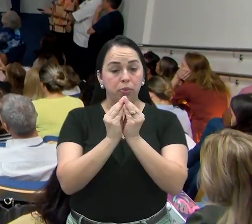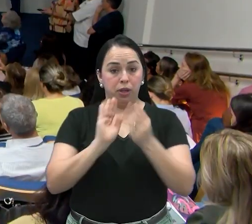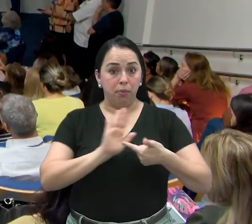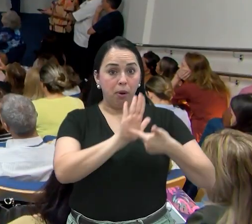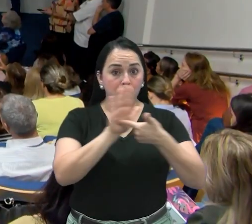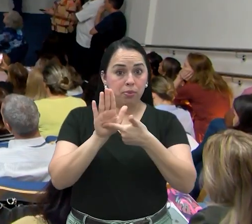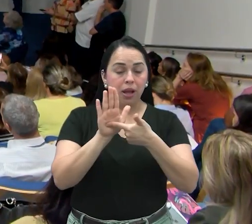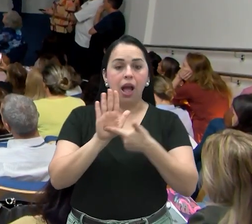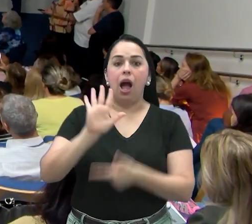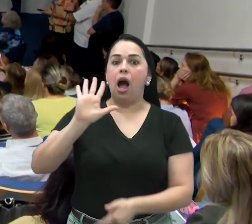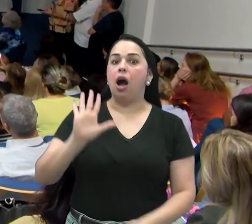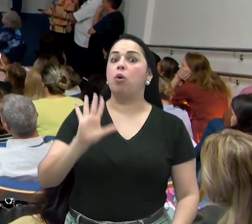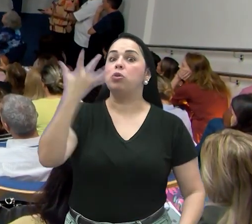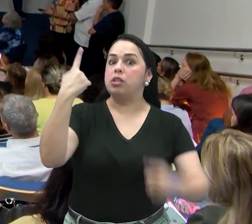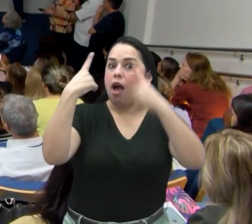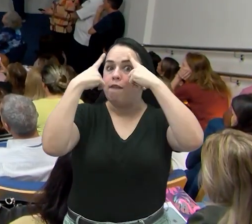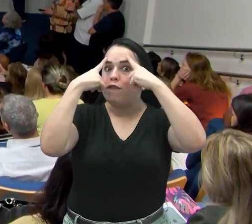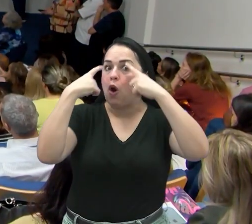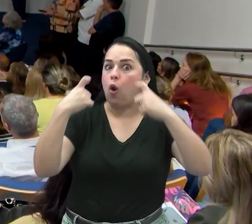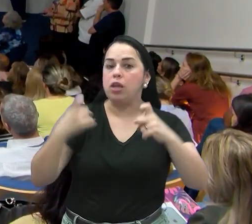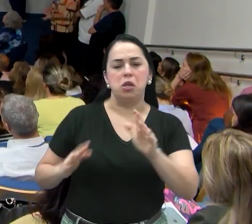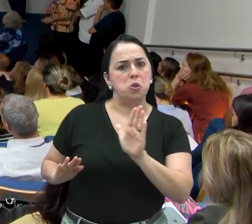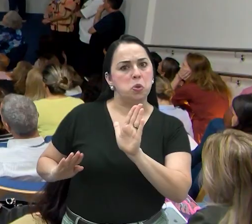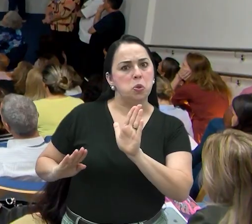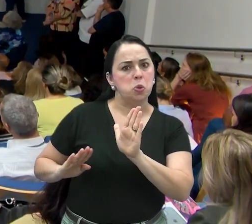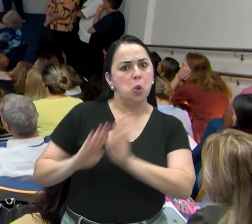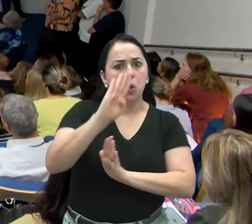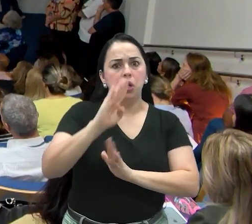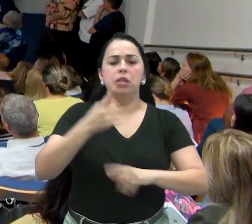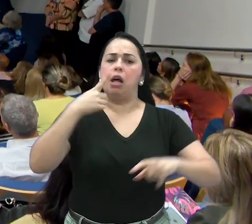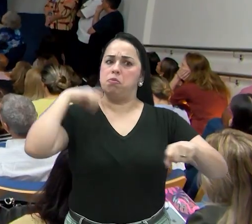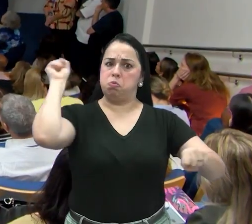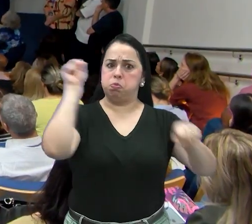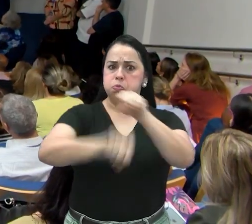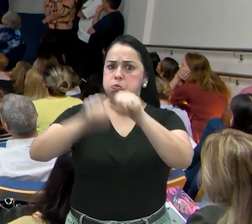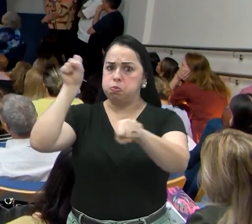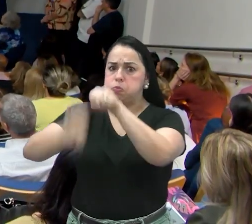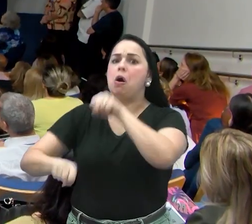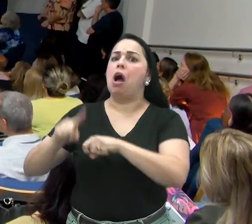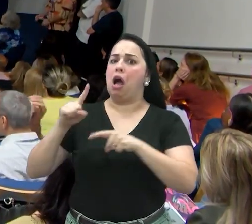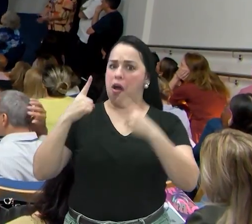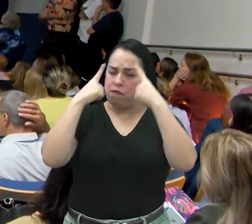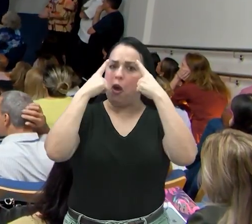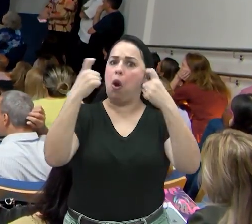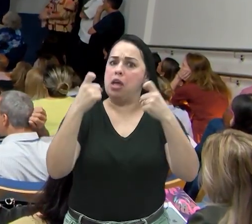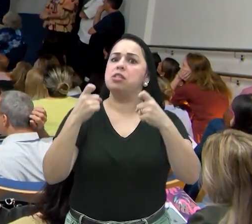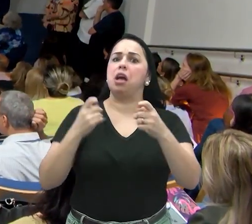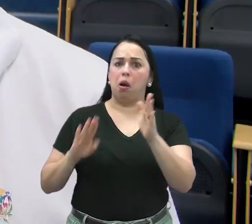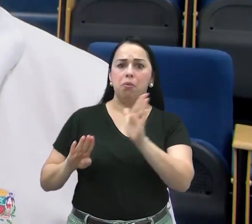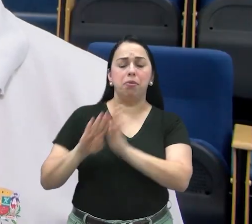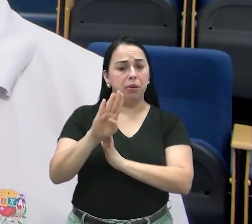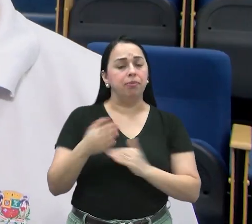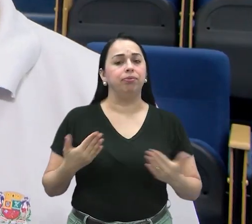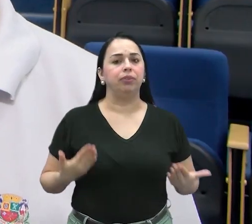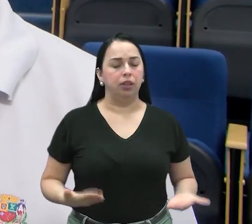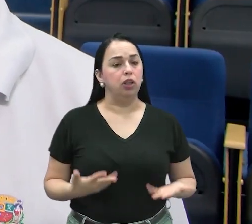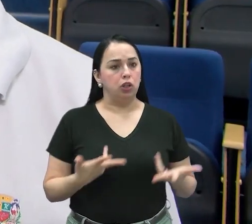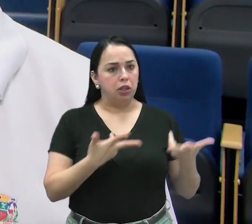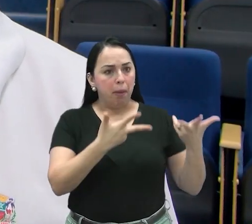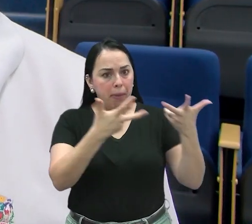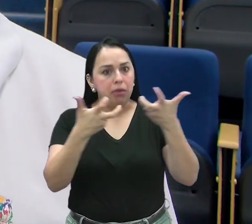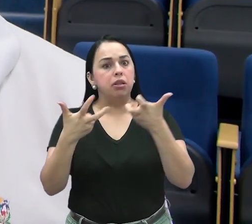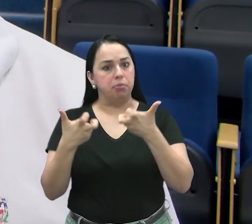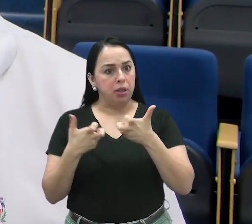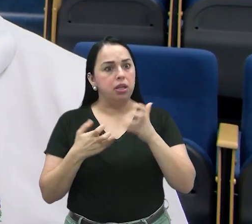apresentado pelo Conselho Tutelar, houve aumento nos casos de violência sexual na cidade no ano passado. Então, a gente